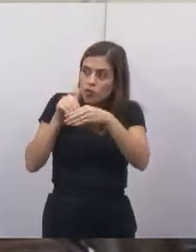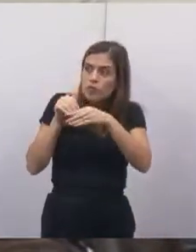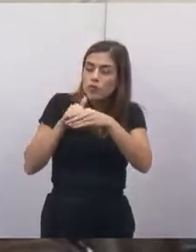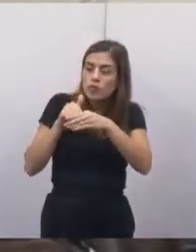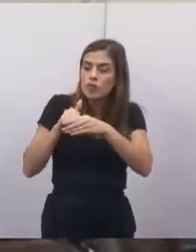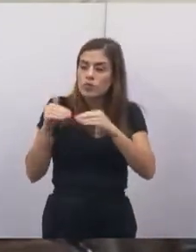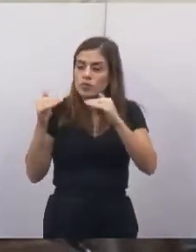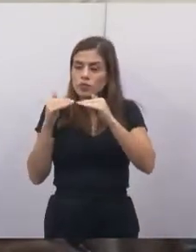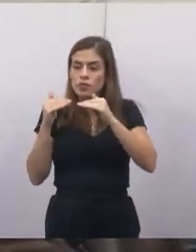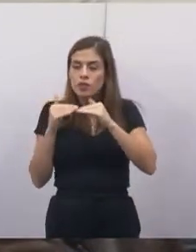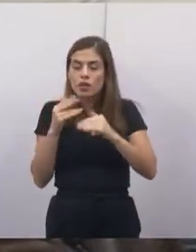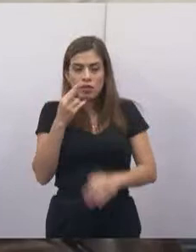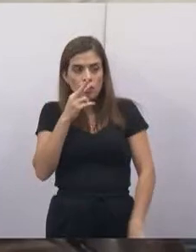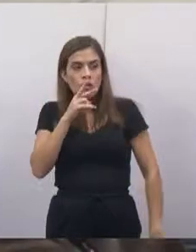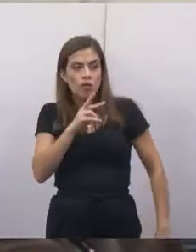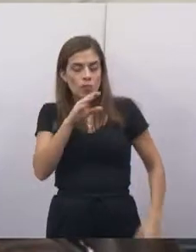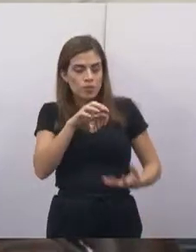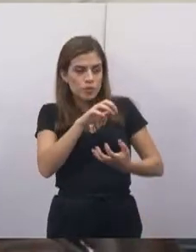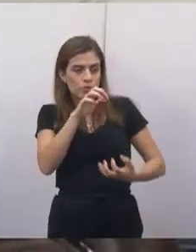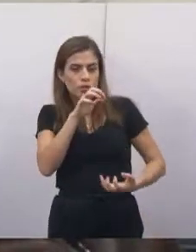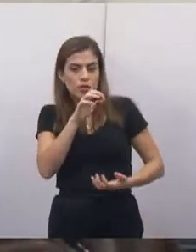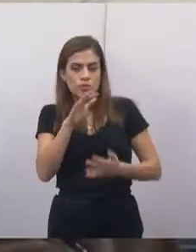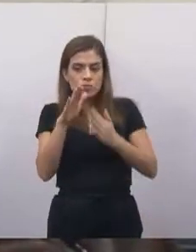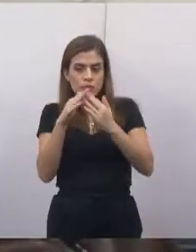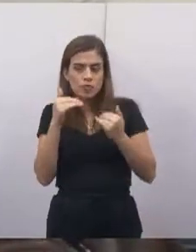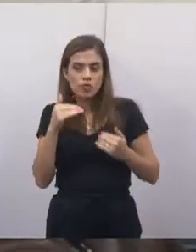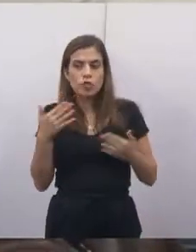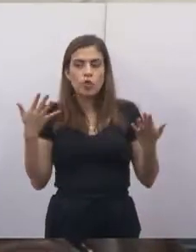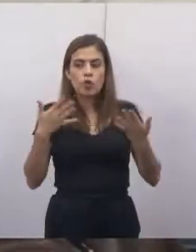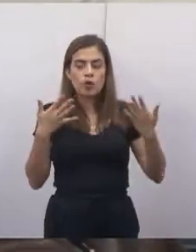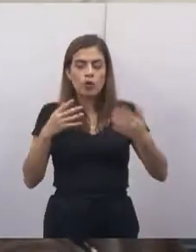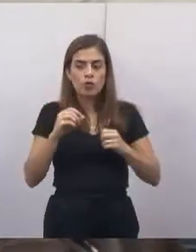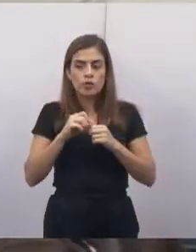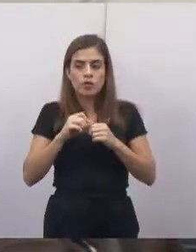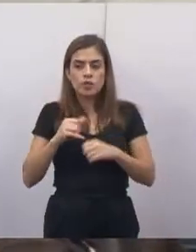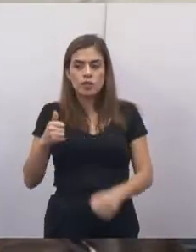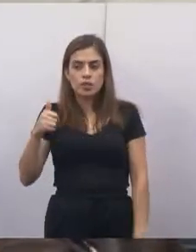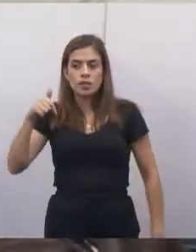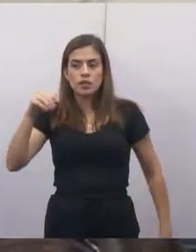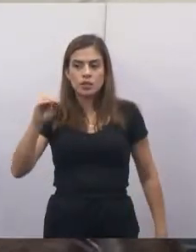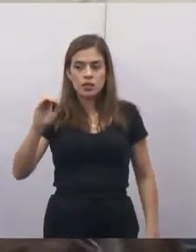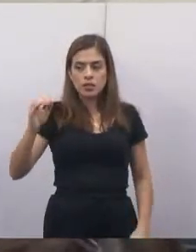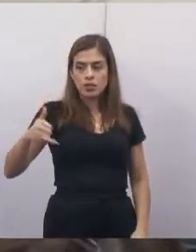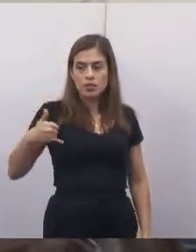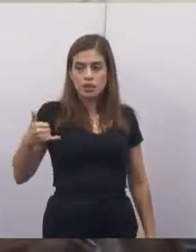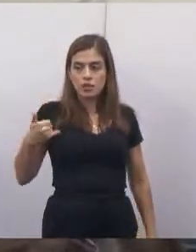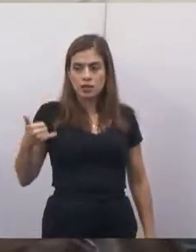olha para os idosos aí, por favor, que hoje eu vou fazer 70 anos, minha perna está fraca.